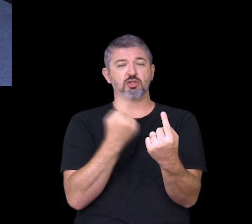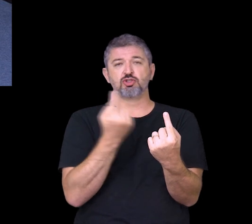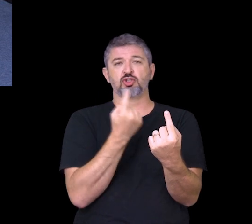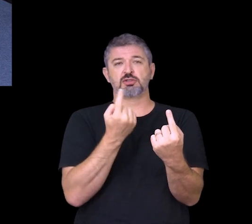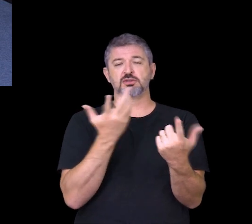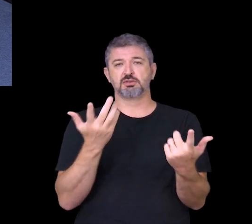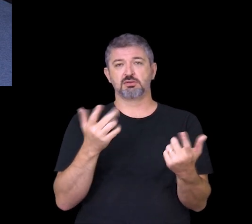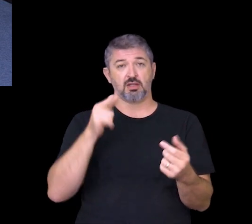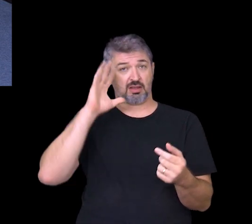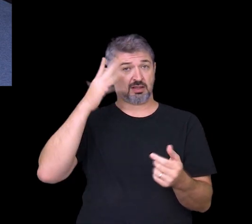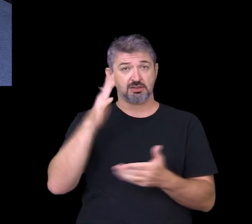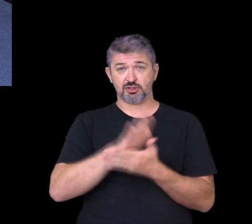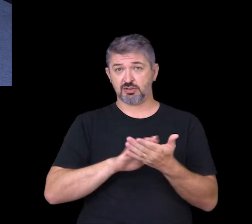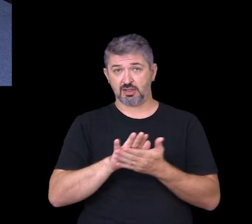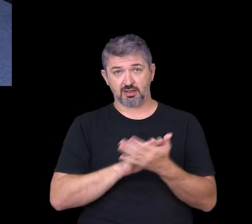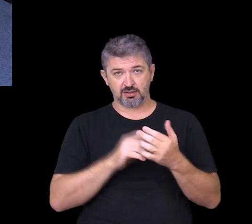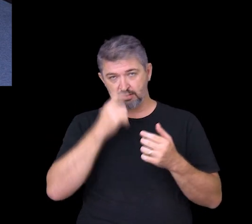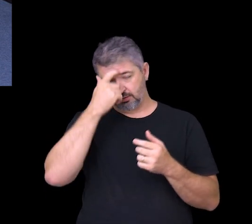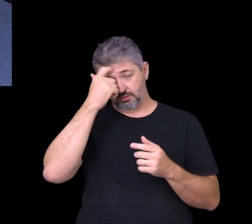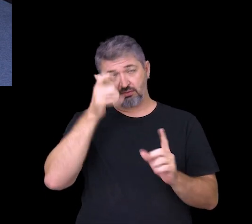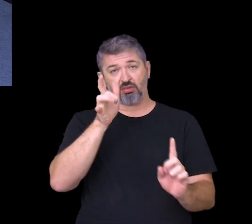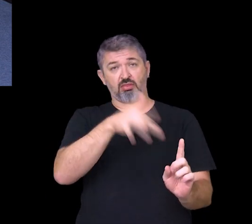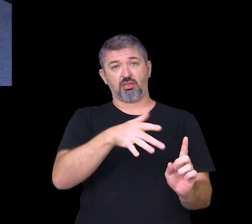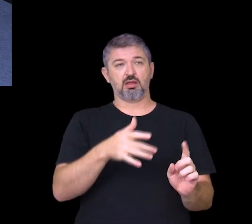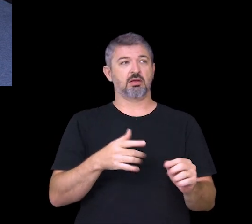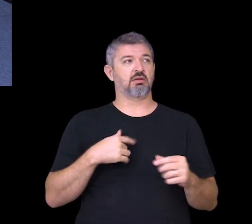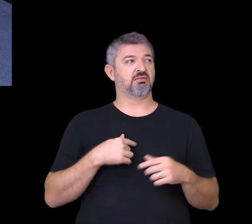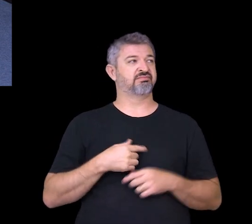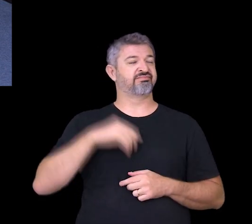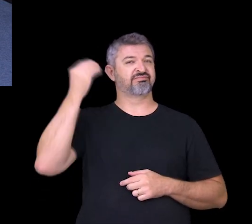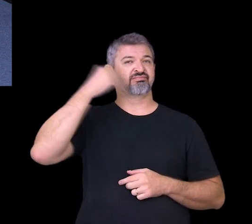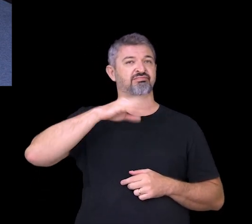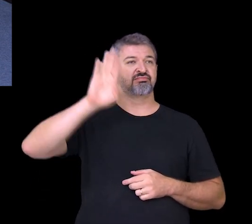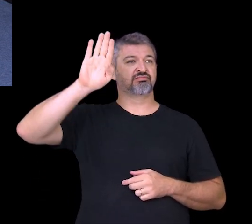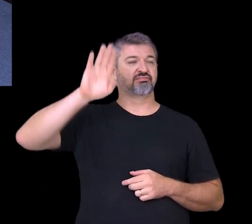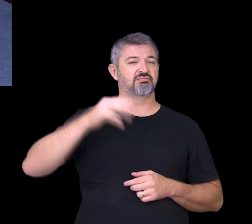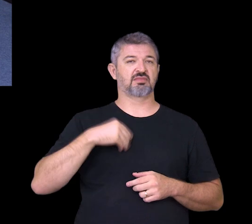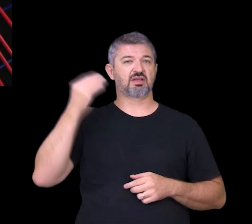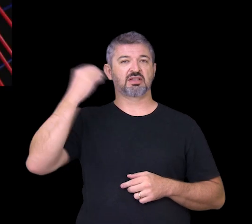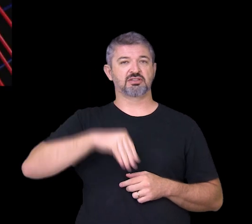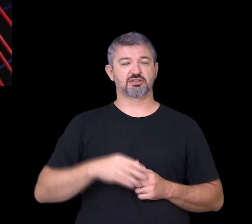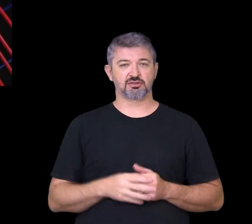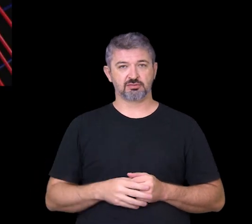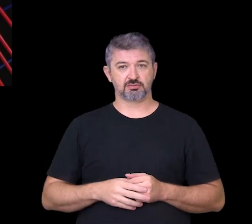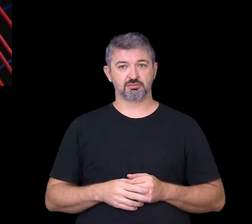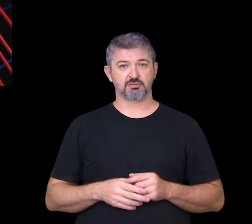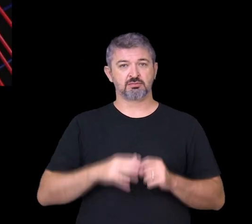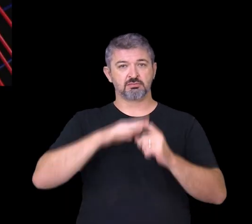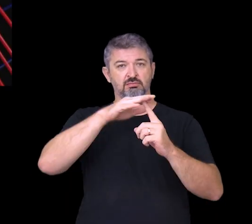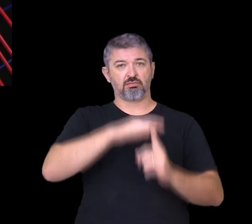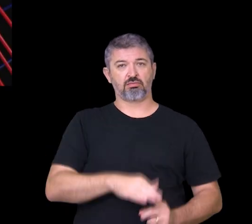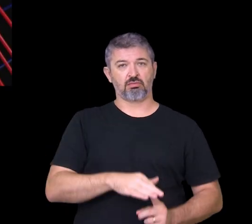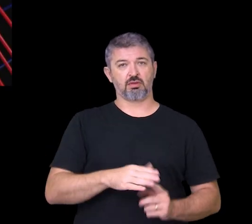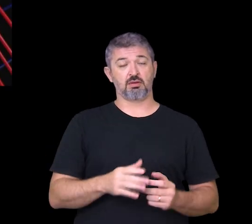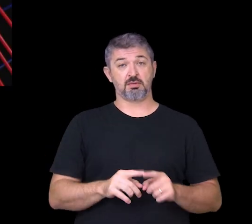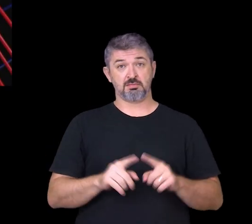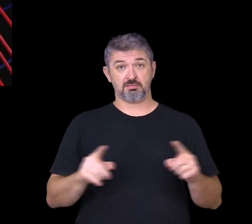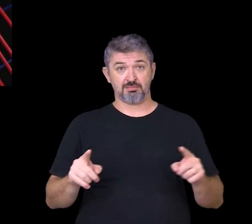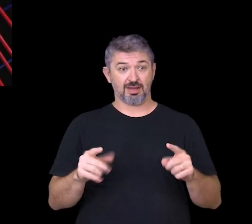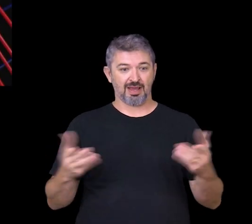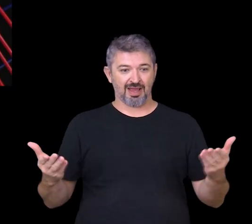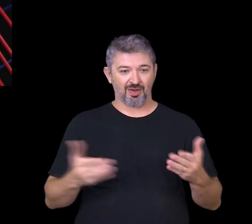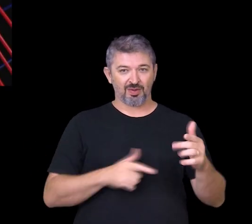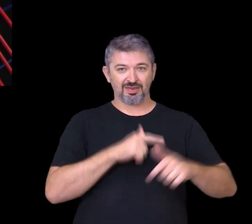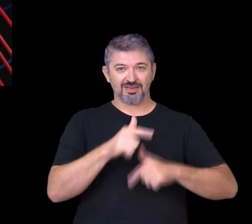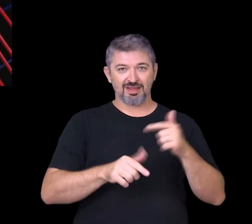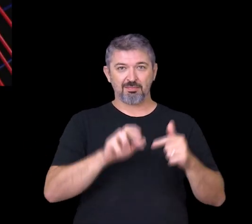ela é isolada, ela não faz parte de decisão, ela fica ali, ela até desiste de ser candidata, ela fica subjugada. Com